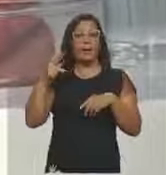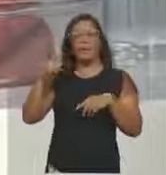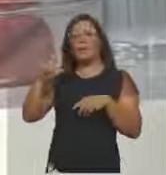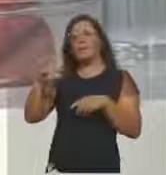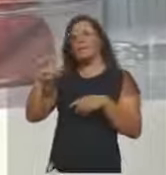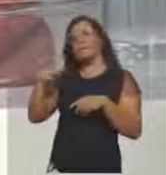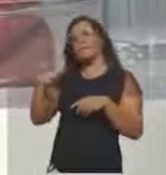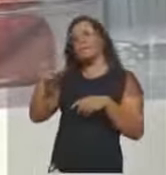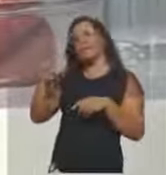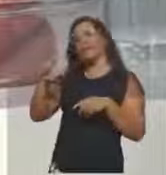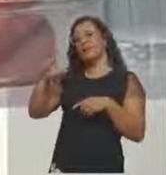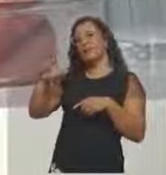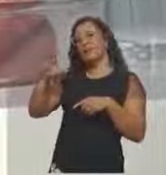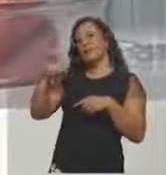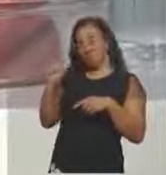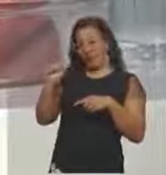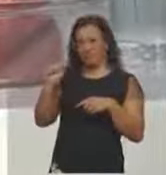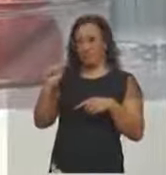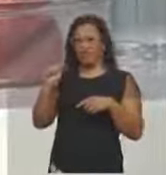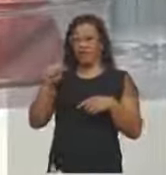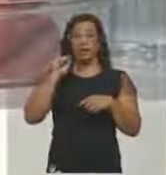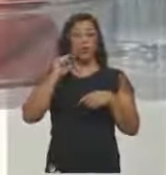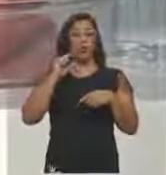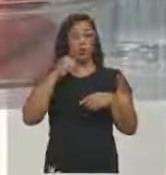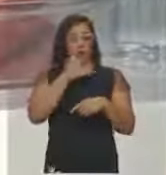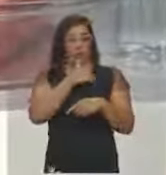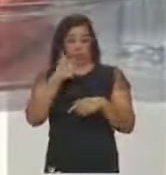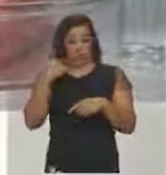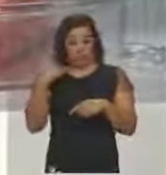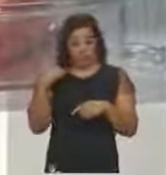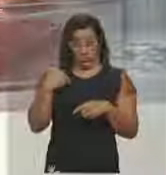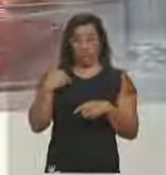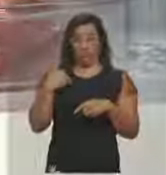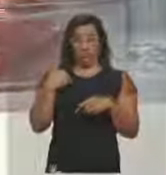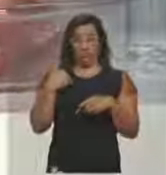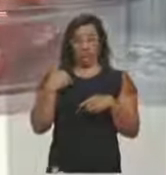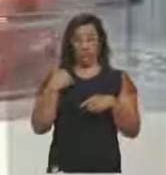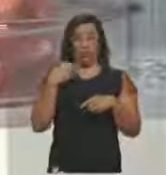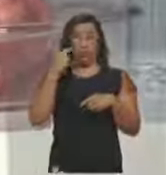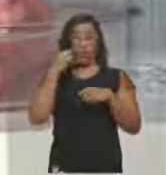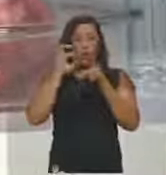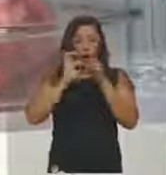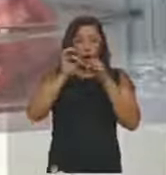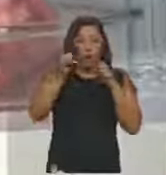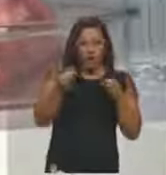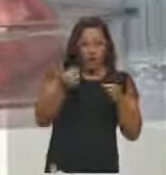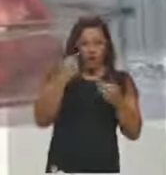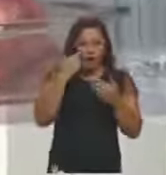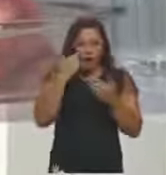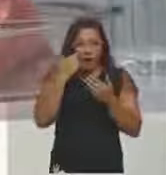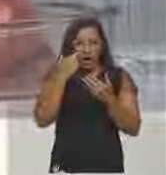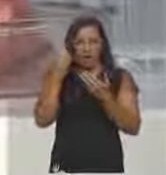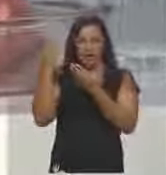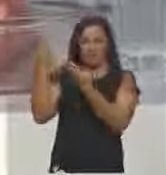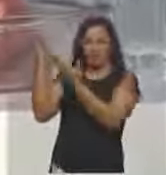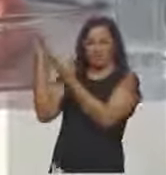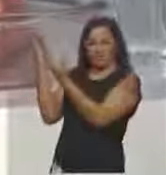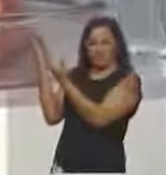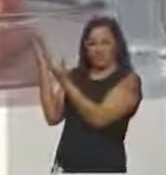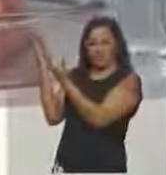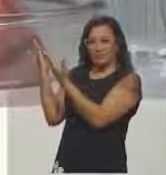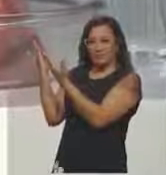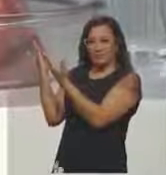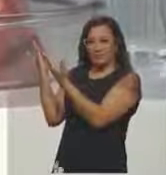de certa forma ela permite que o pulmão faça aí, olha para você ver como